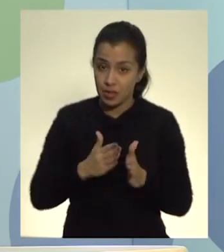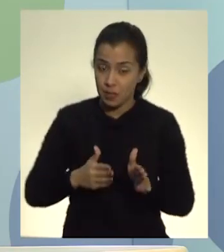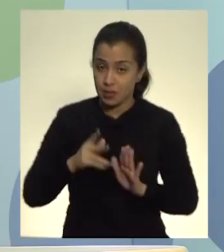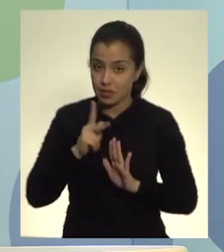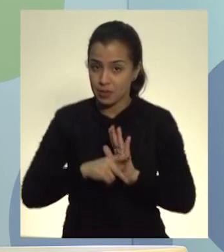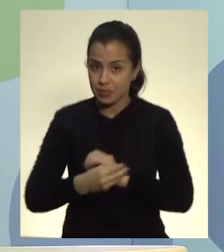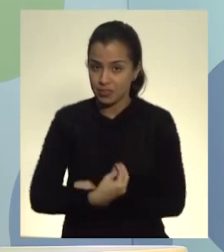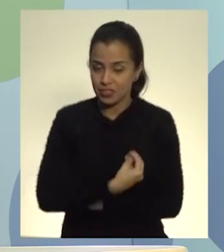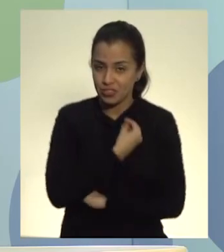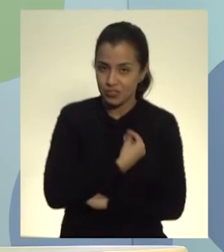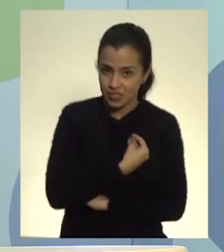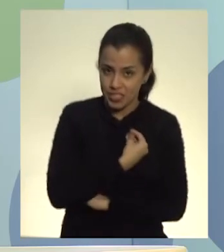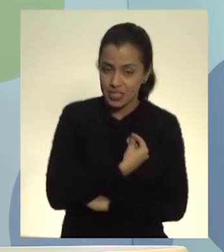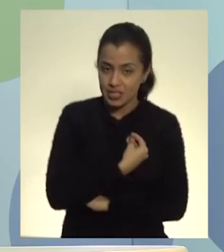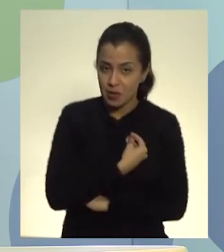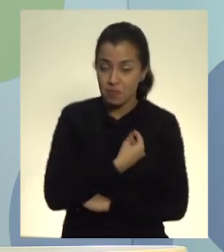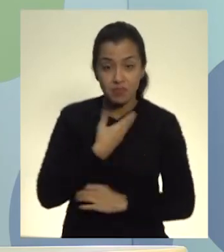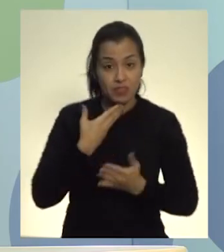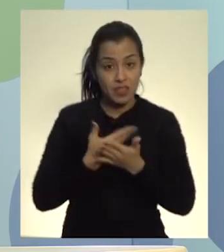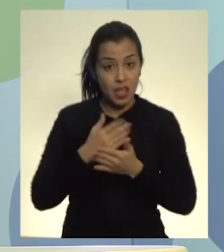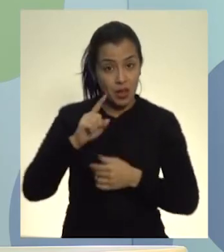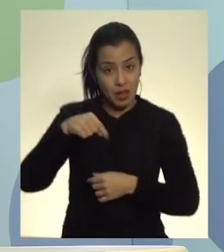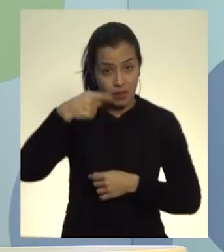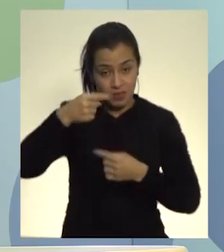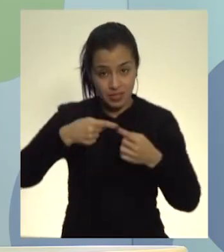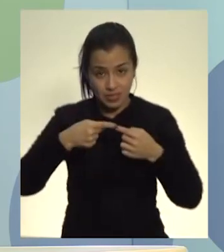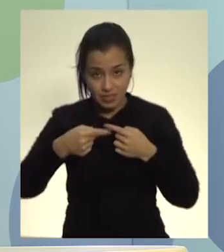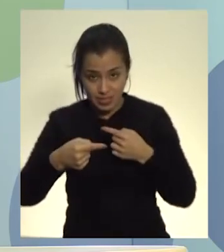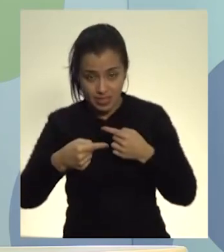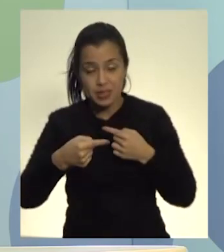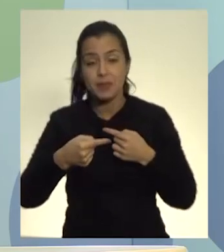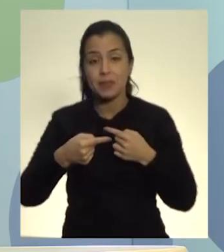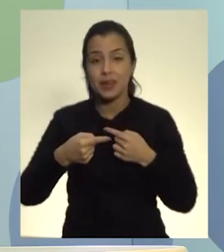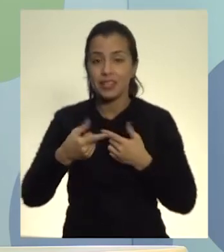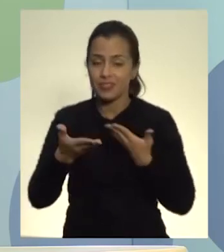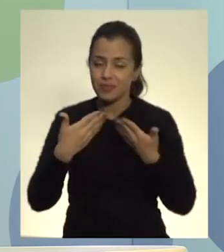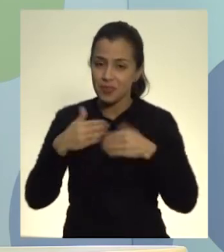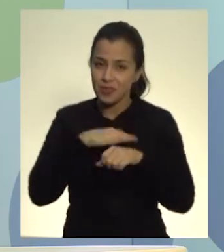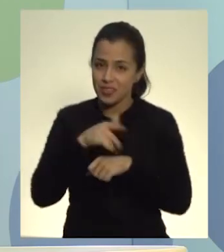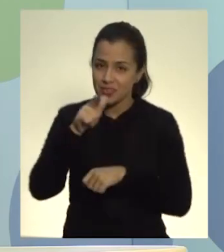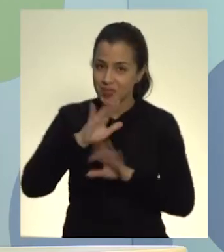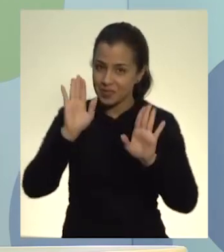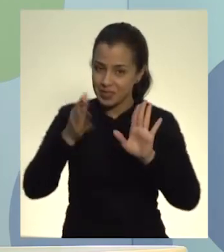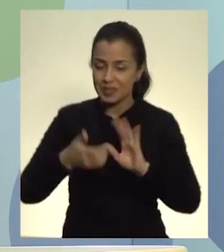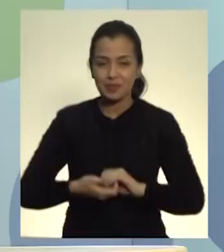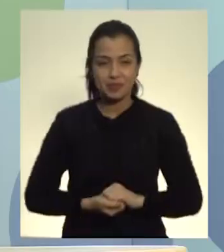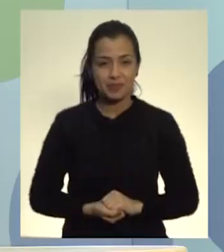vida e aí a próxima semana a gente conversa mais um pouco. Até mais ver.